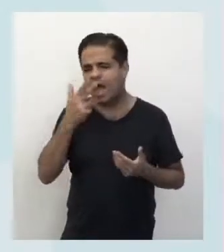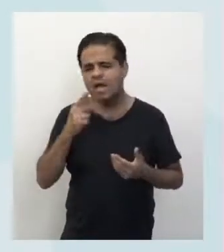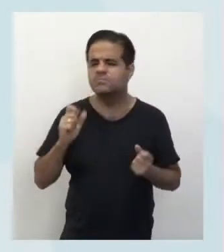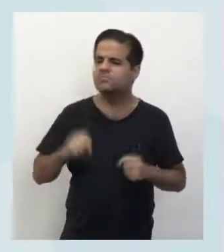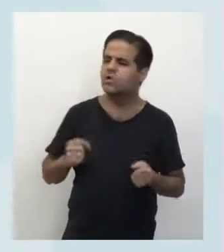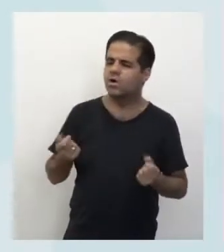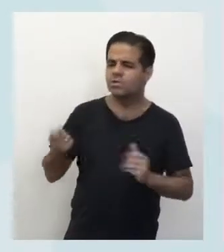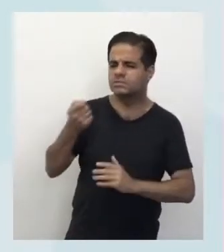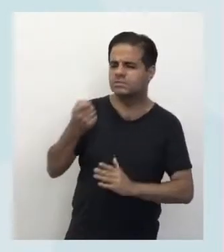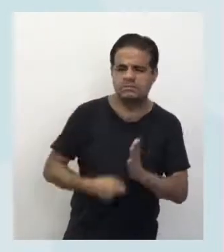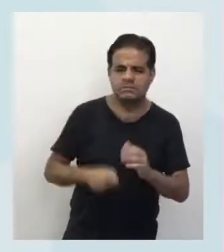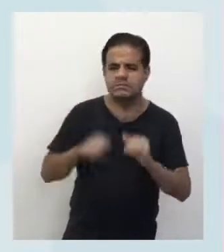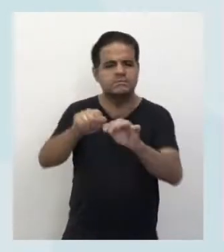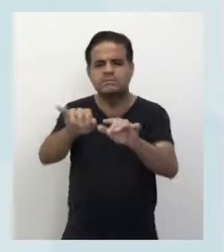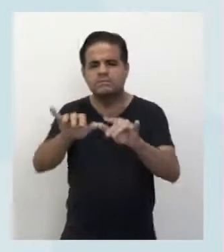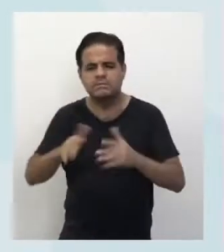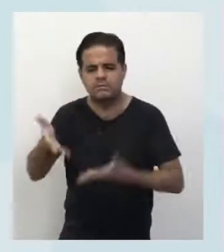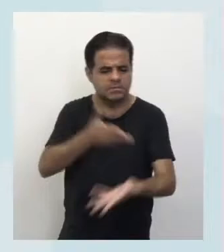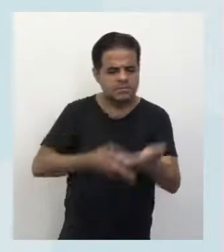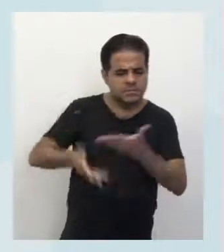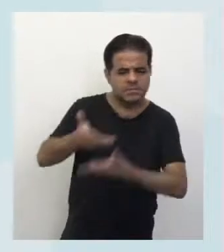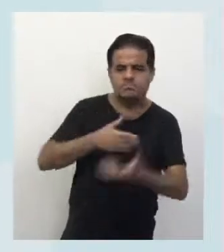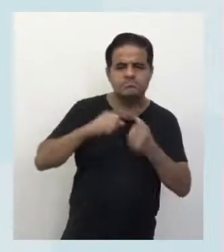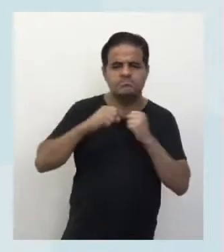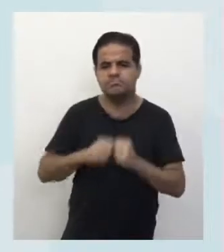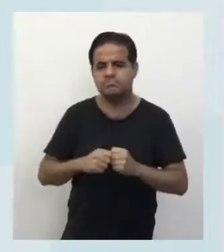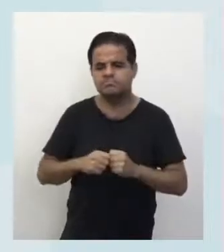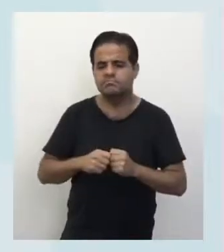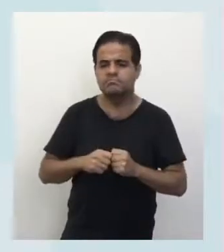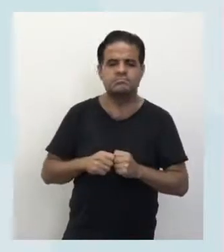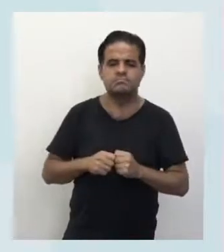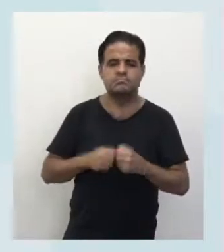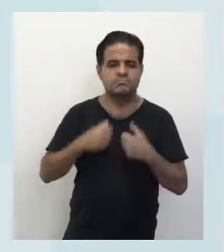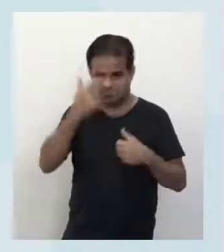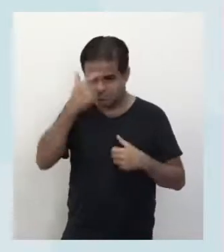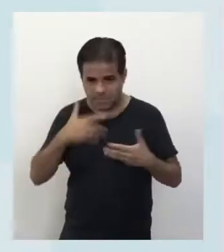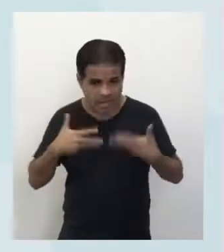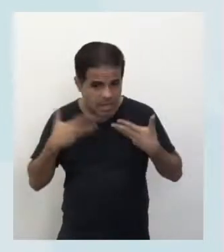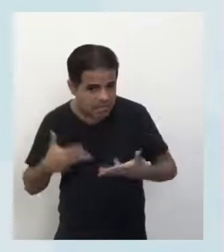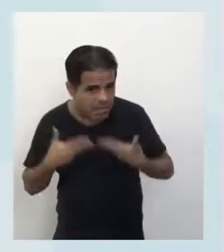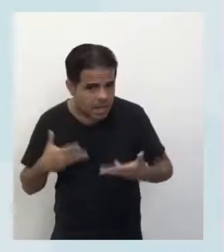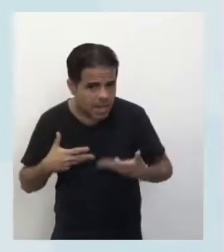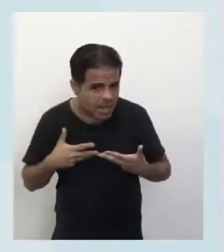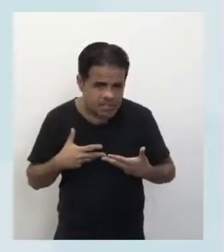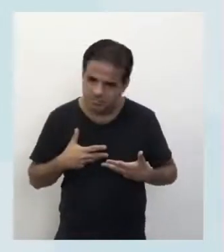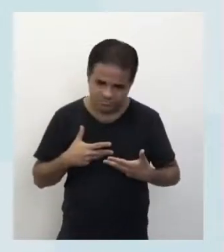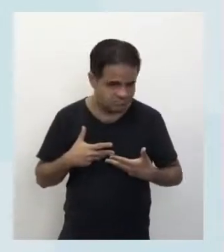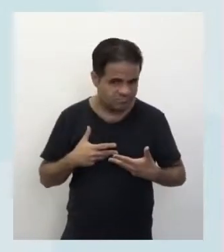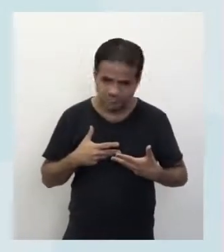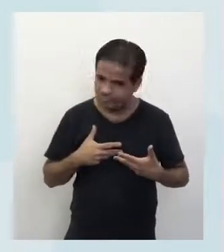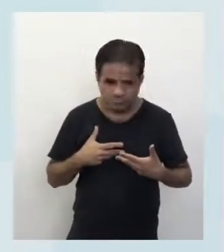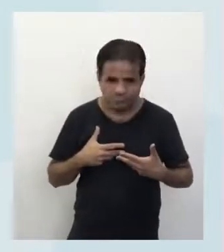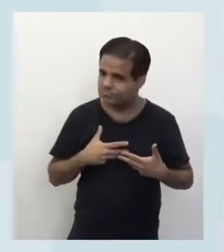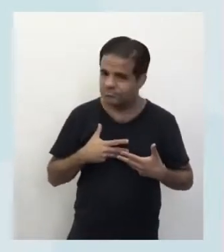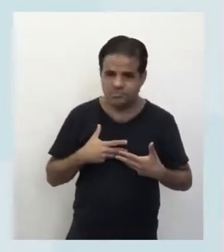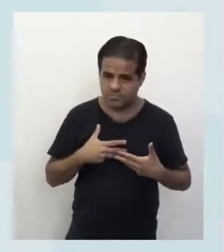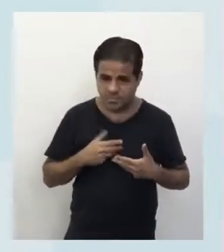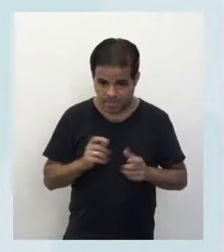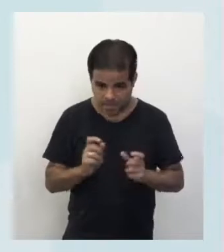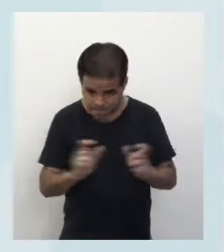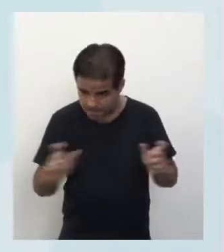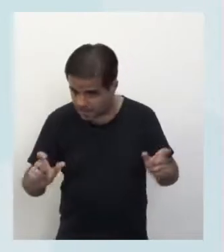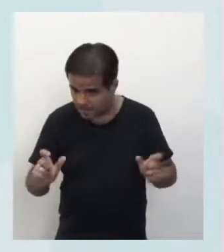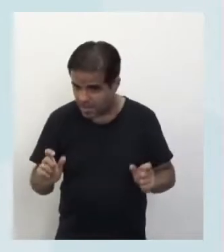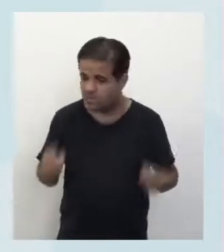pode escrever aí relacionando, né? A cara dele está animada? Não. Que frase eu